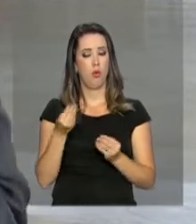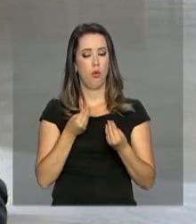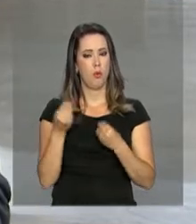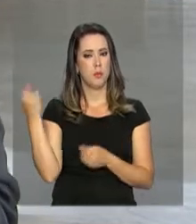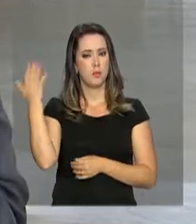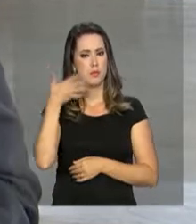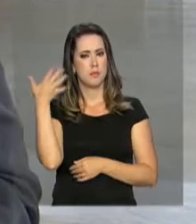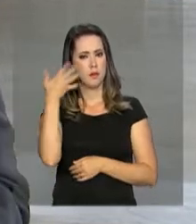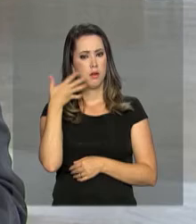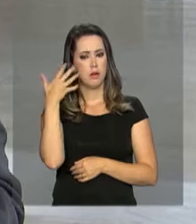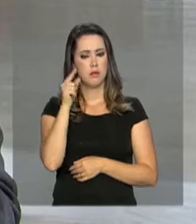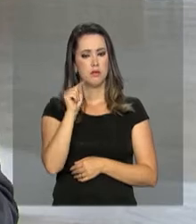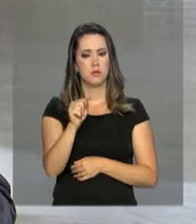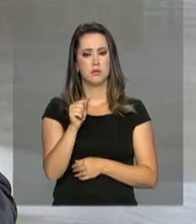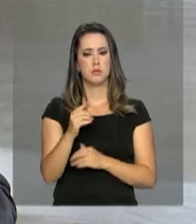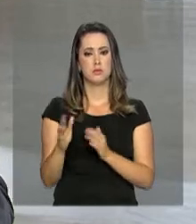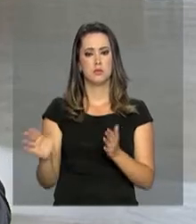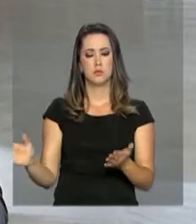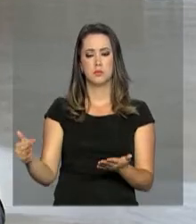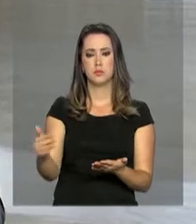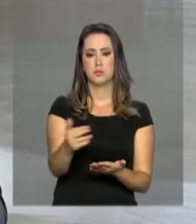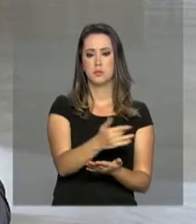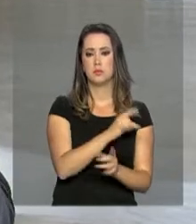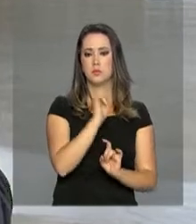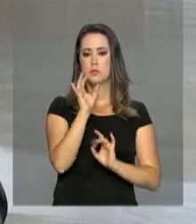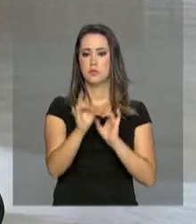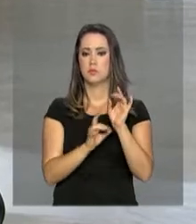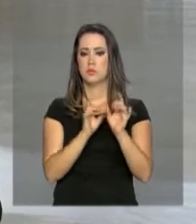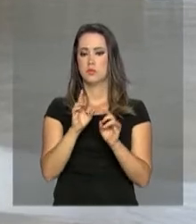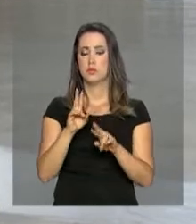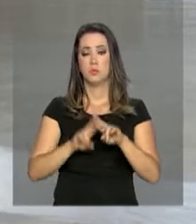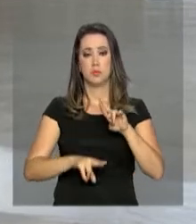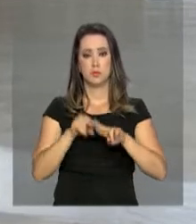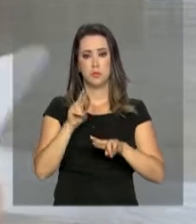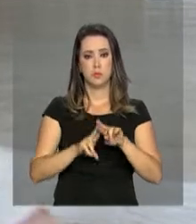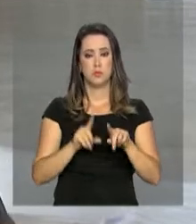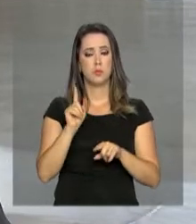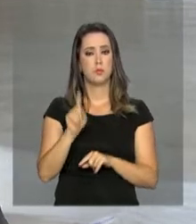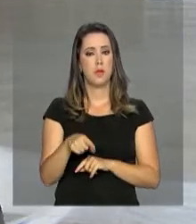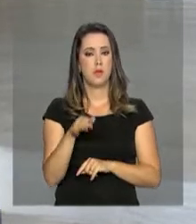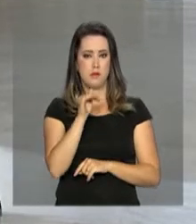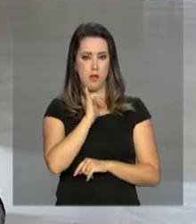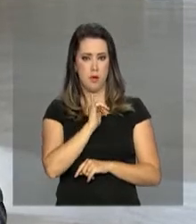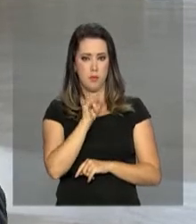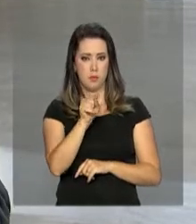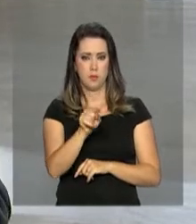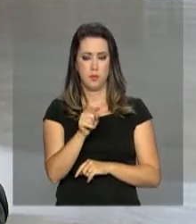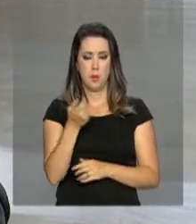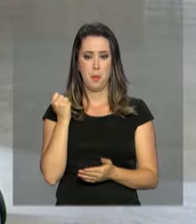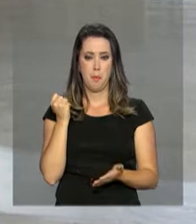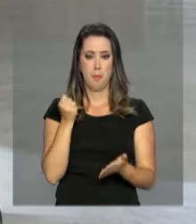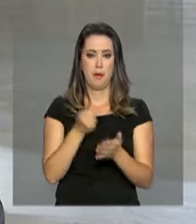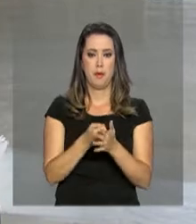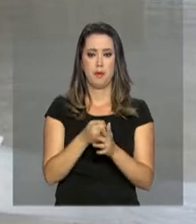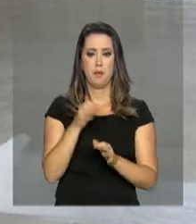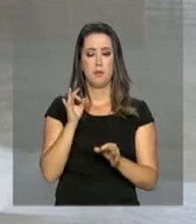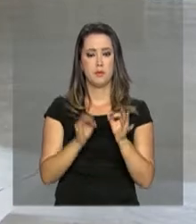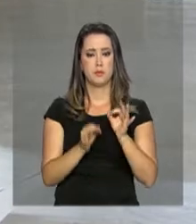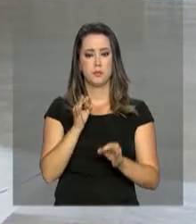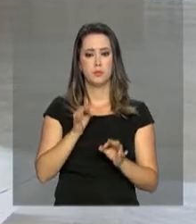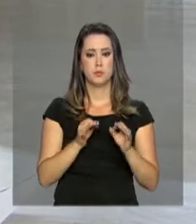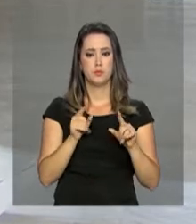a Receita Federal, esta arrecadação específica de junho. São eles, por exemplo, depósitos